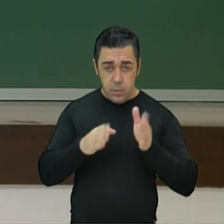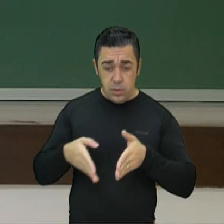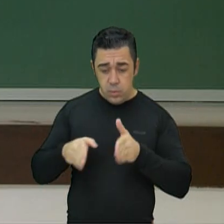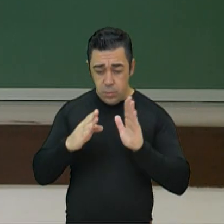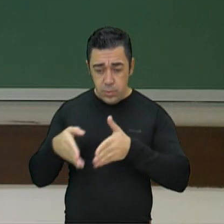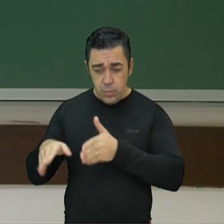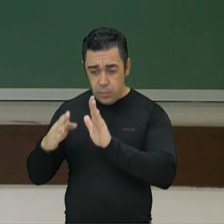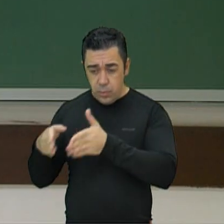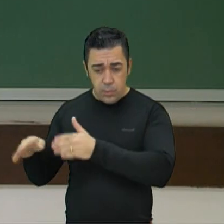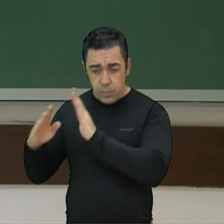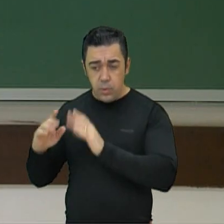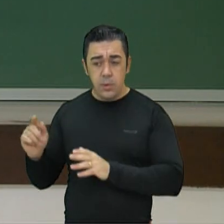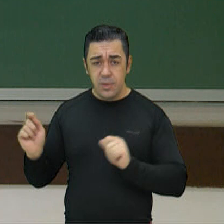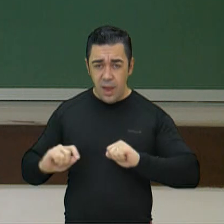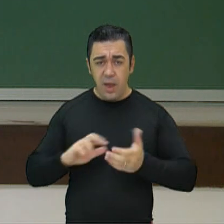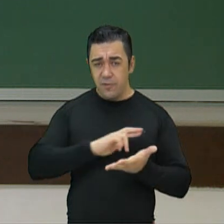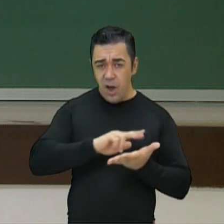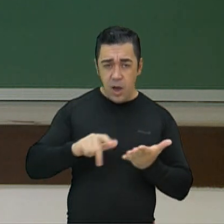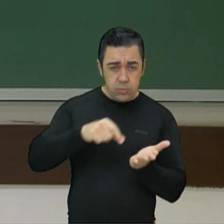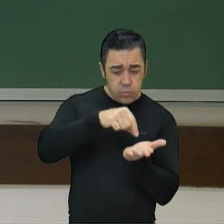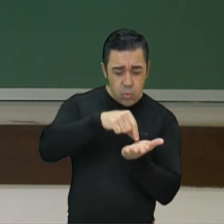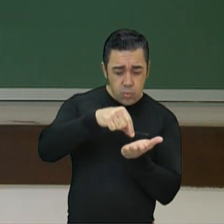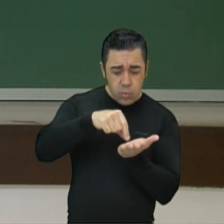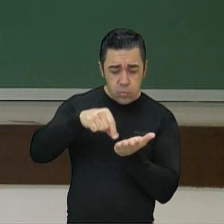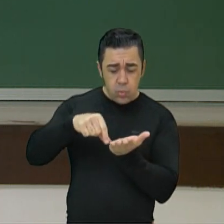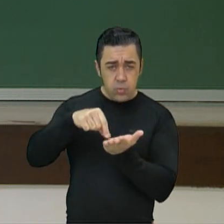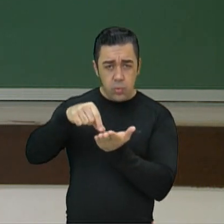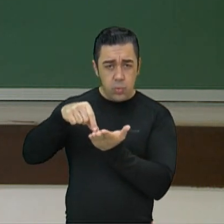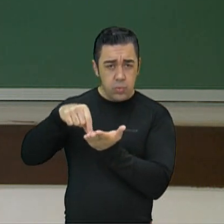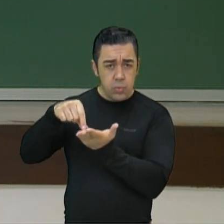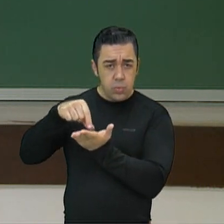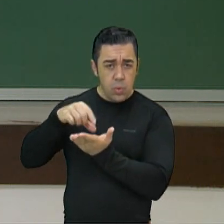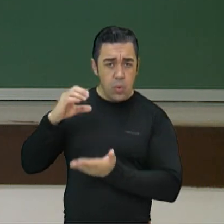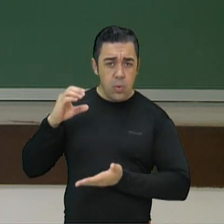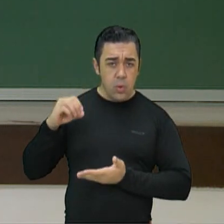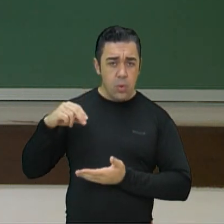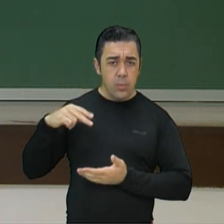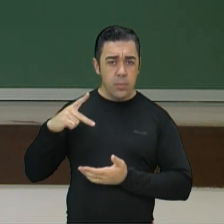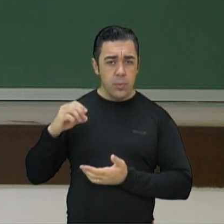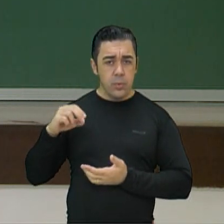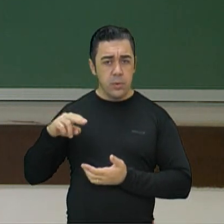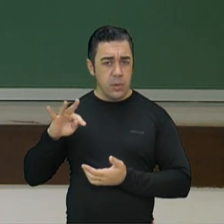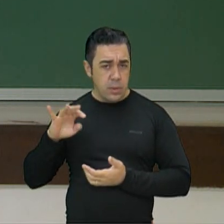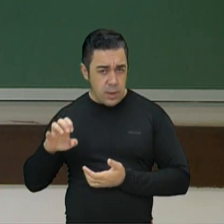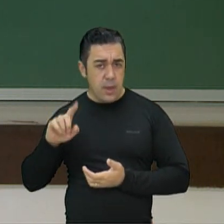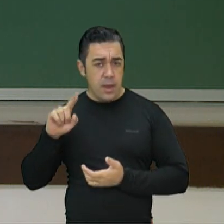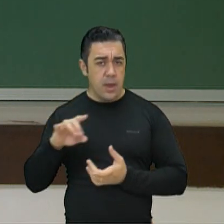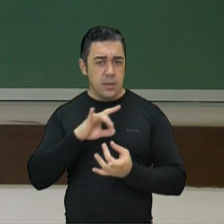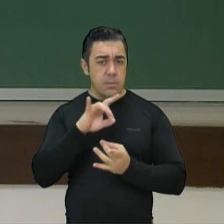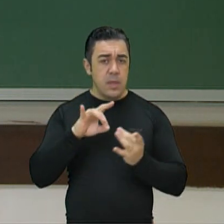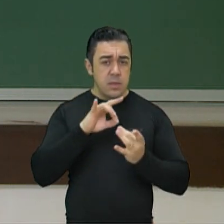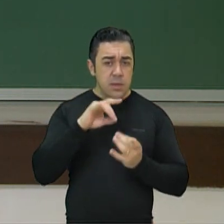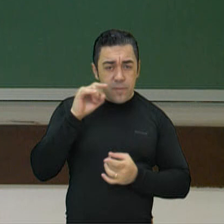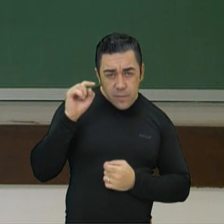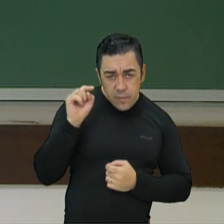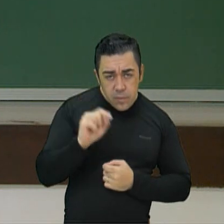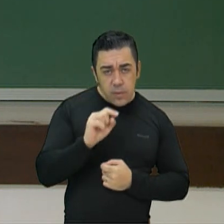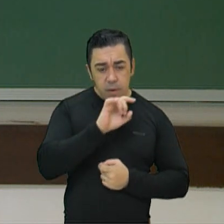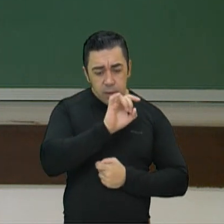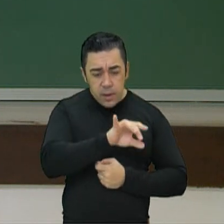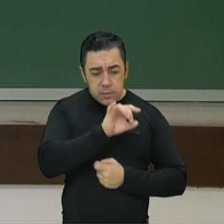nesse caminho ele pode ser colocado vários componentes, né, para definir especificamente a função de